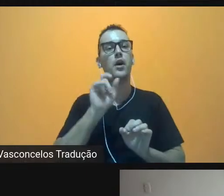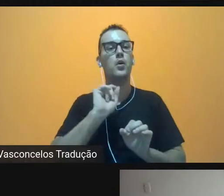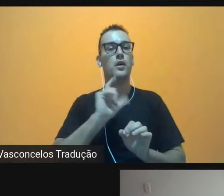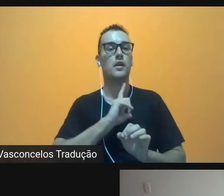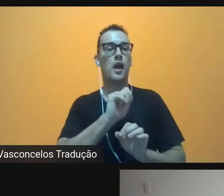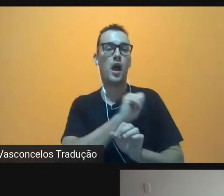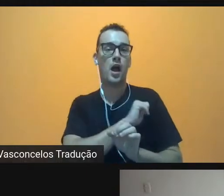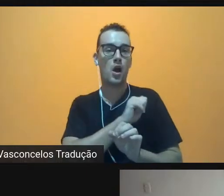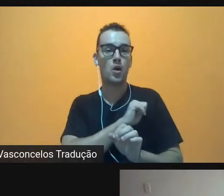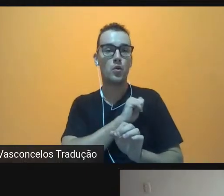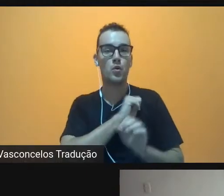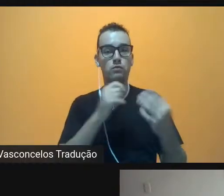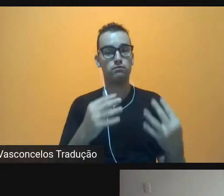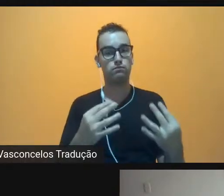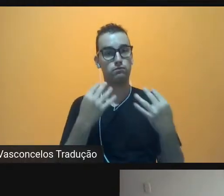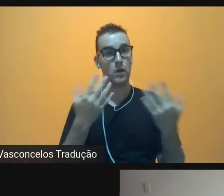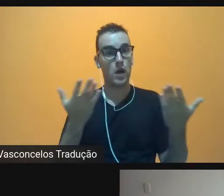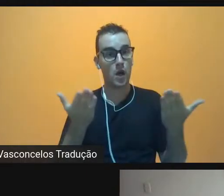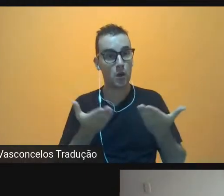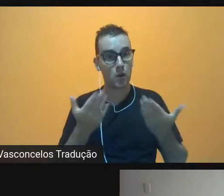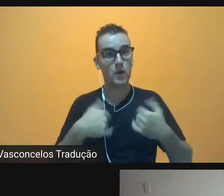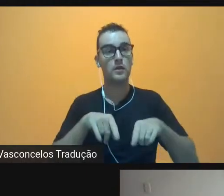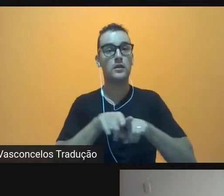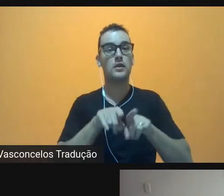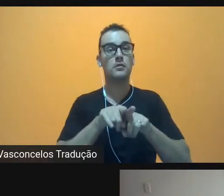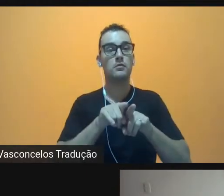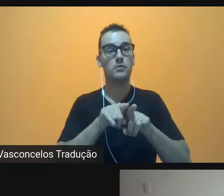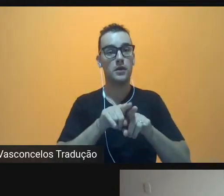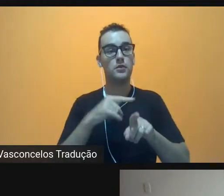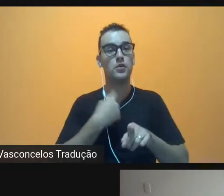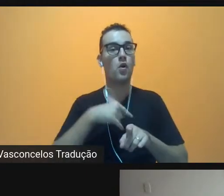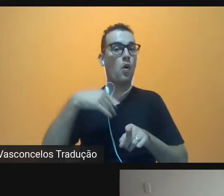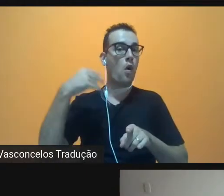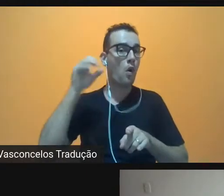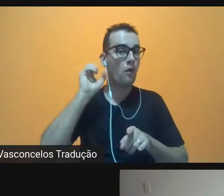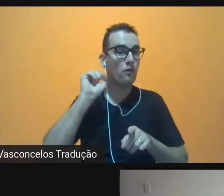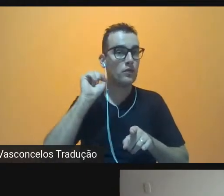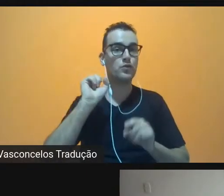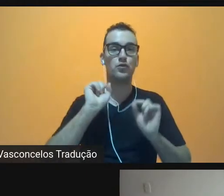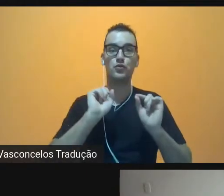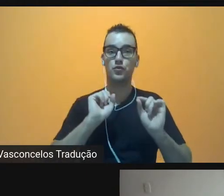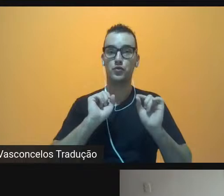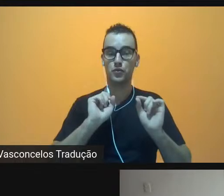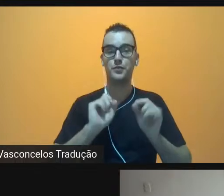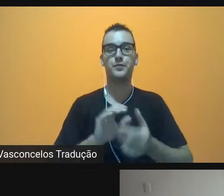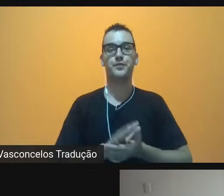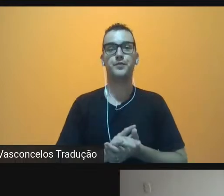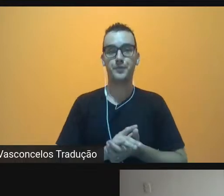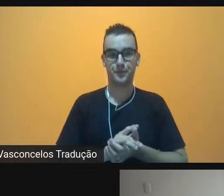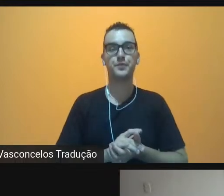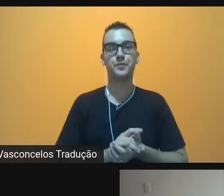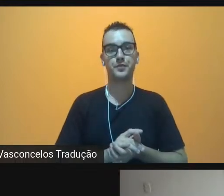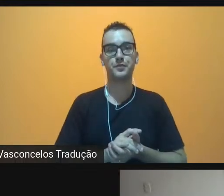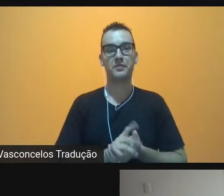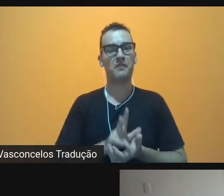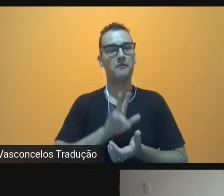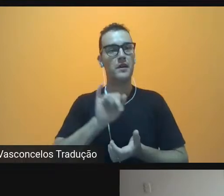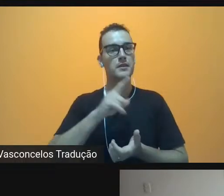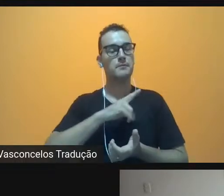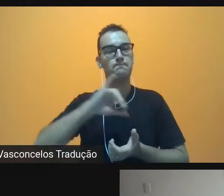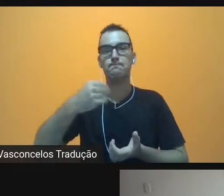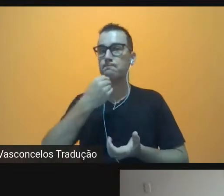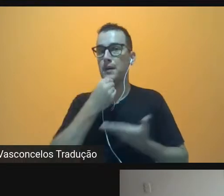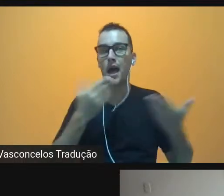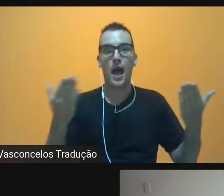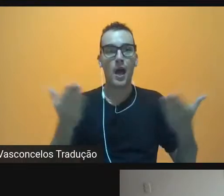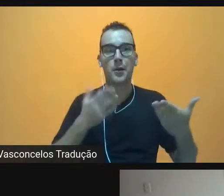que estão nos acompanhando e os nossos ouvintes, né, os nossos participantes, eles terão assim, uma grande oportunidade